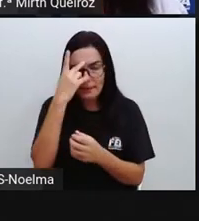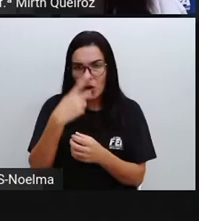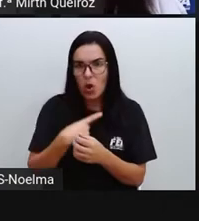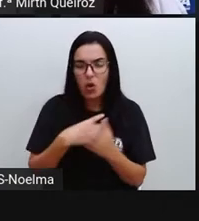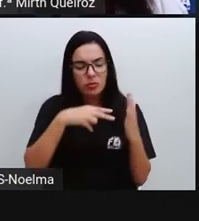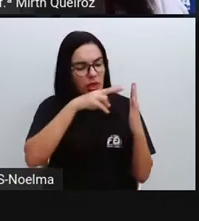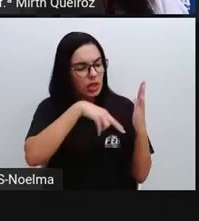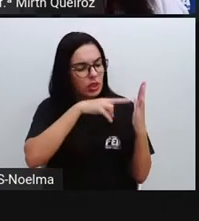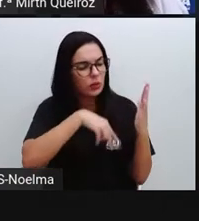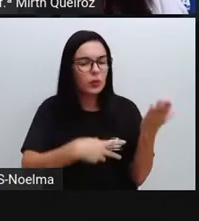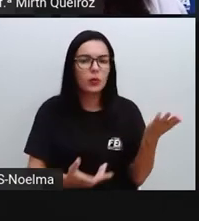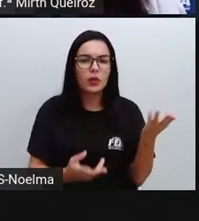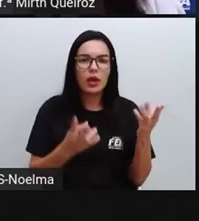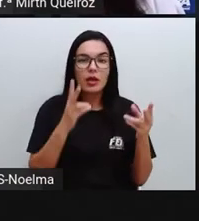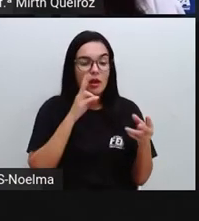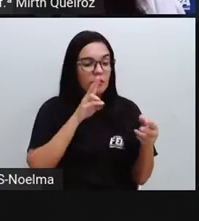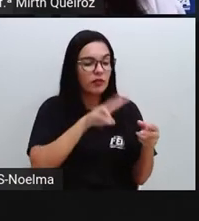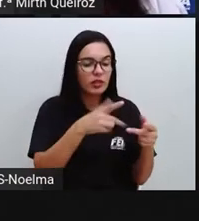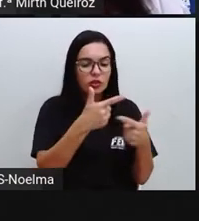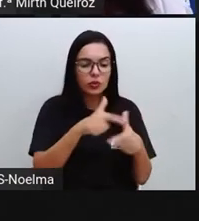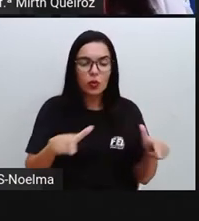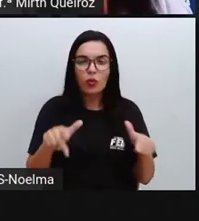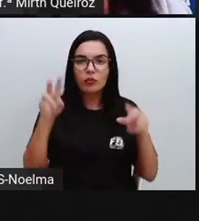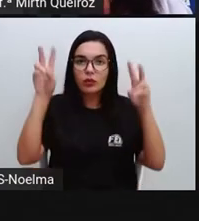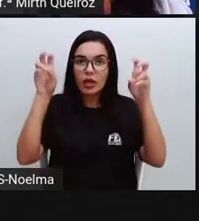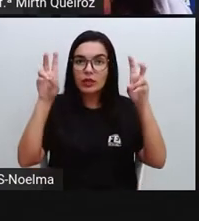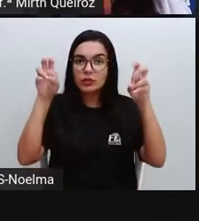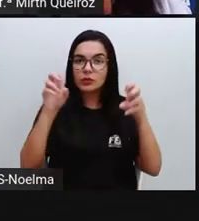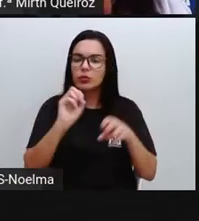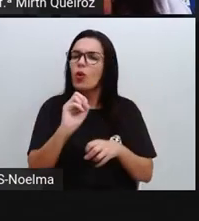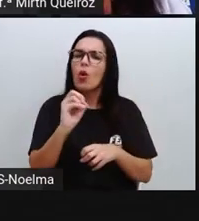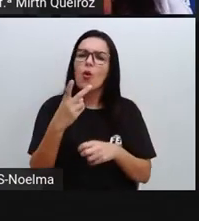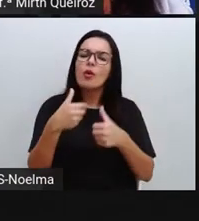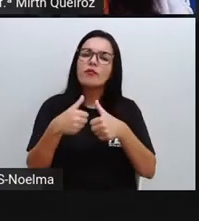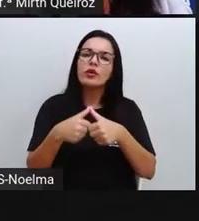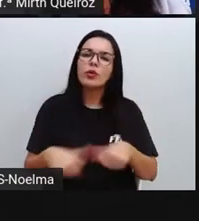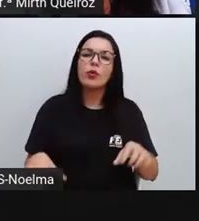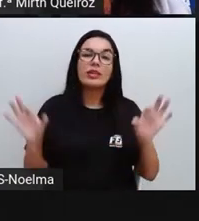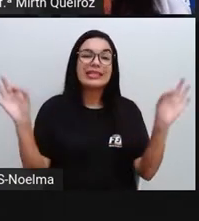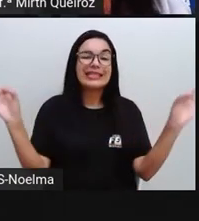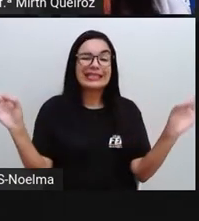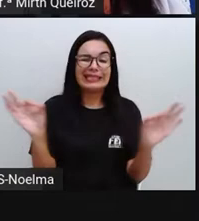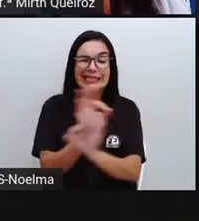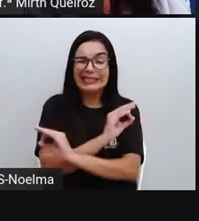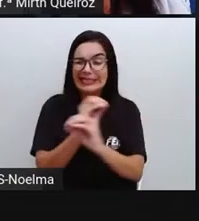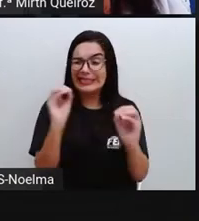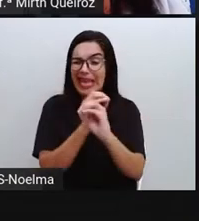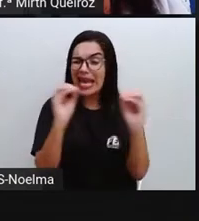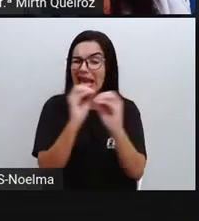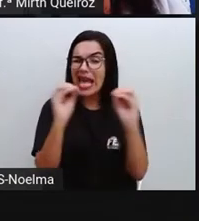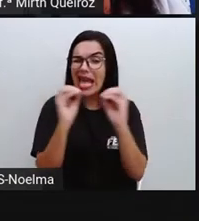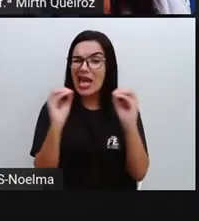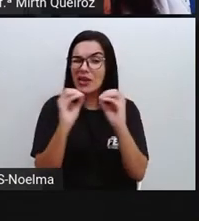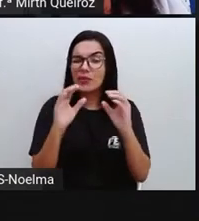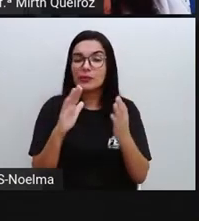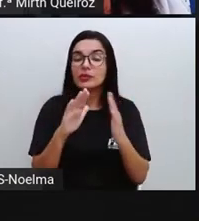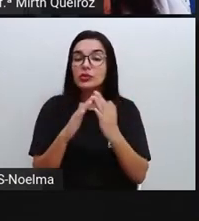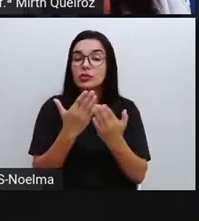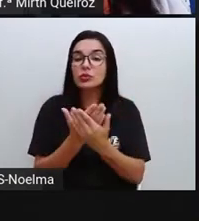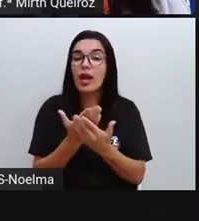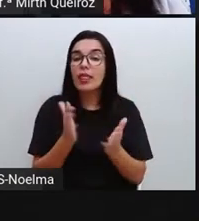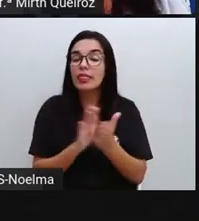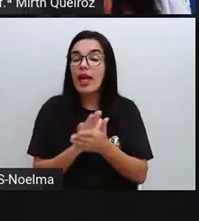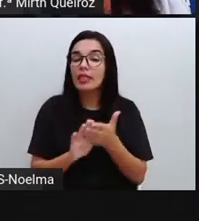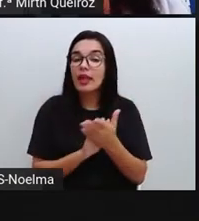faziam leituras, revisavam assuntos? Ou ficou totalmente aí sem estudar, já que as escolas estavam